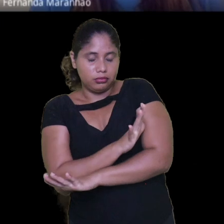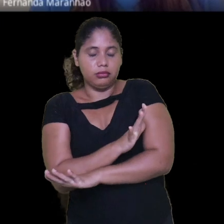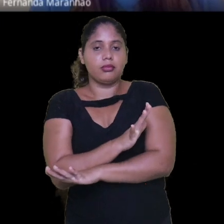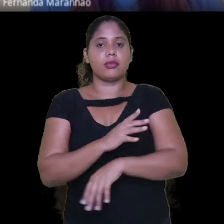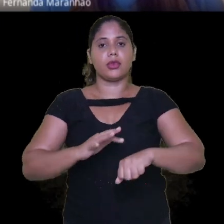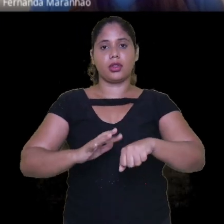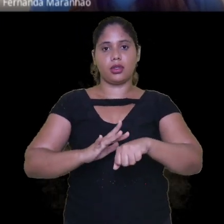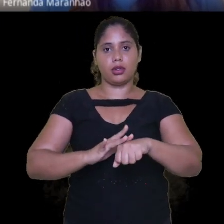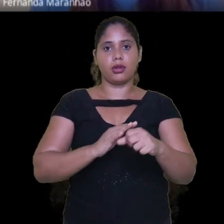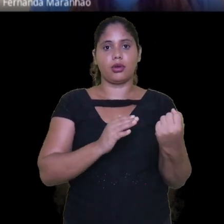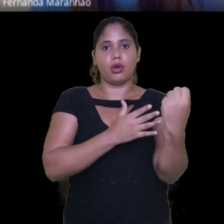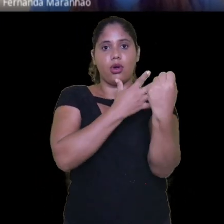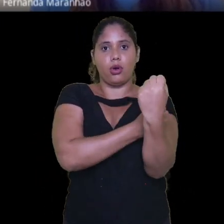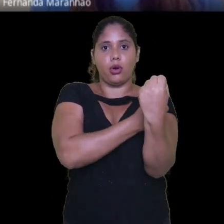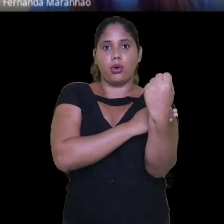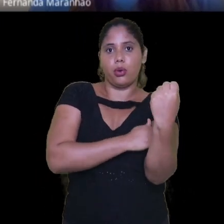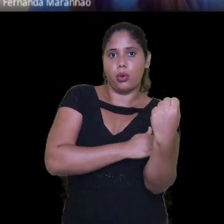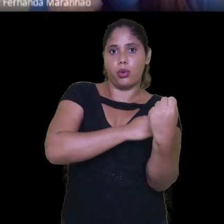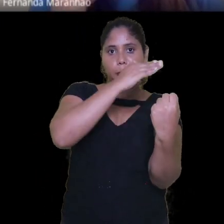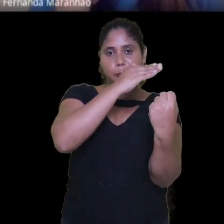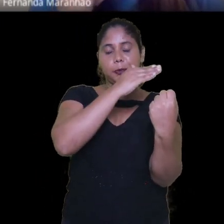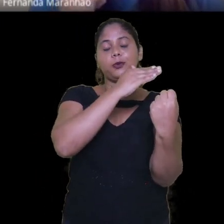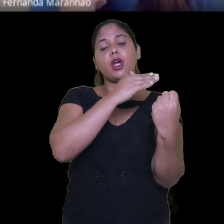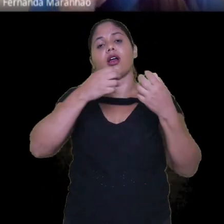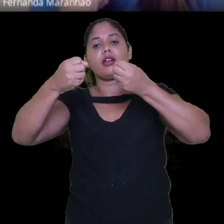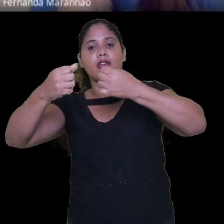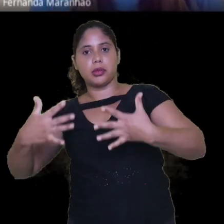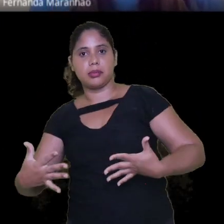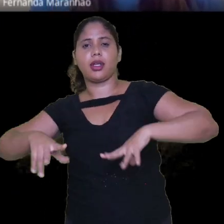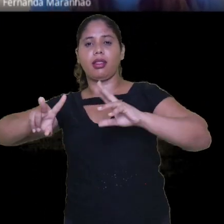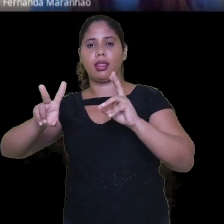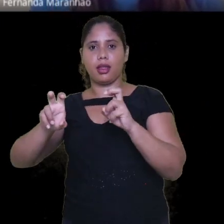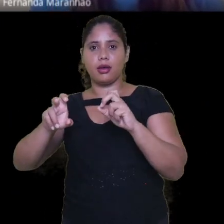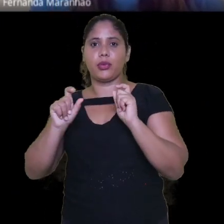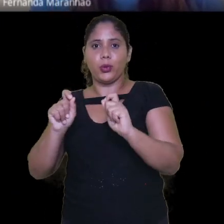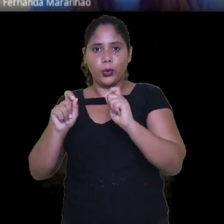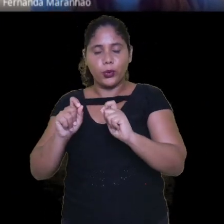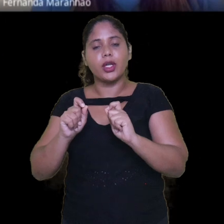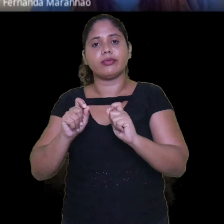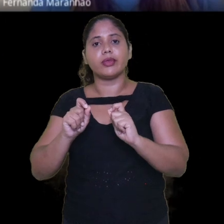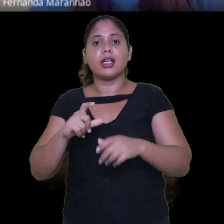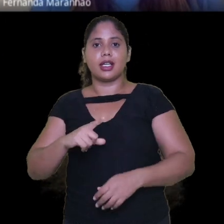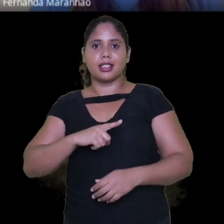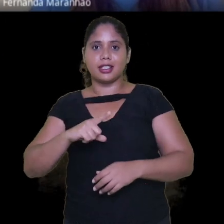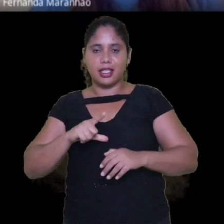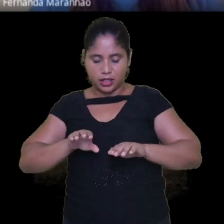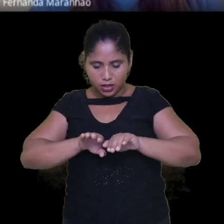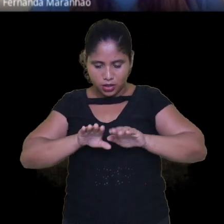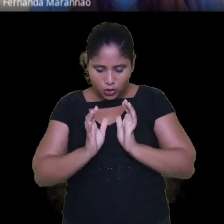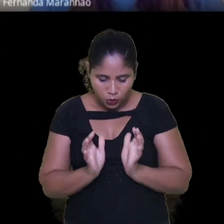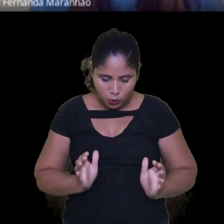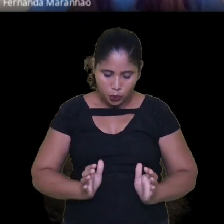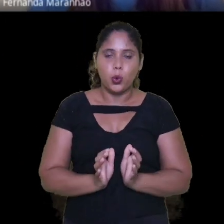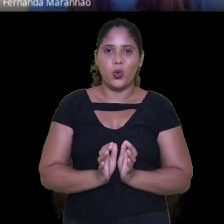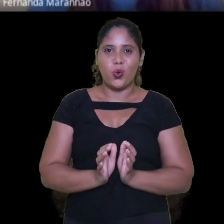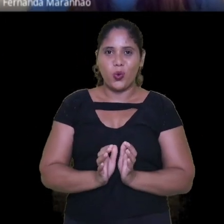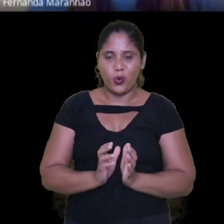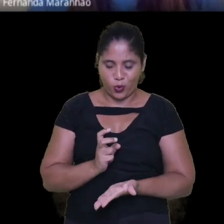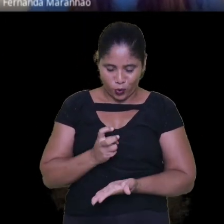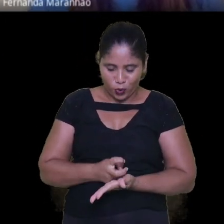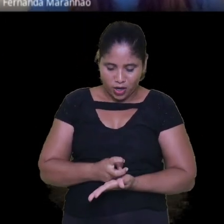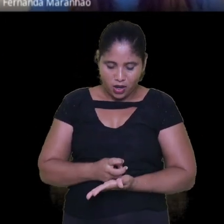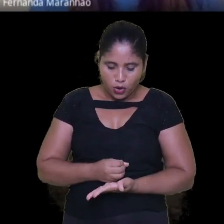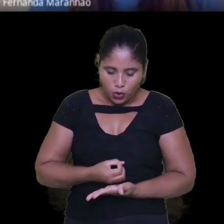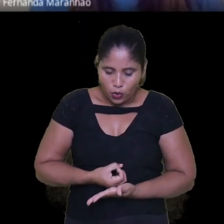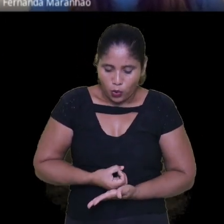esquerda, apresenta diferentes tipos de padrão de crescimento. Nós podemos encontrar o padrão simétrico, em que, além da circunferência